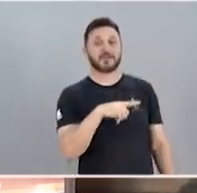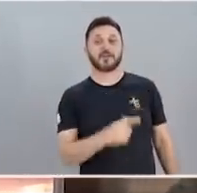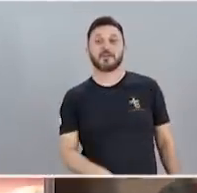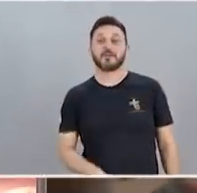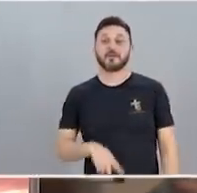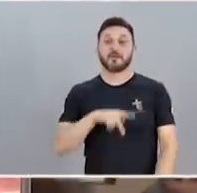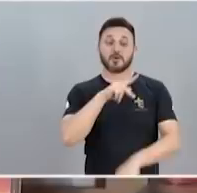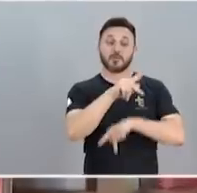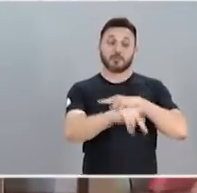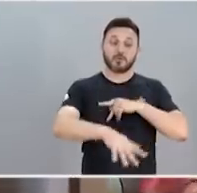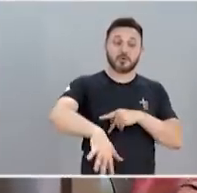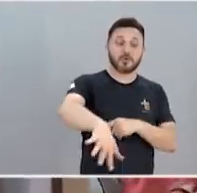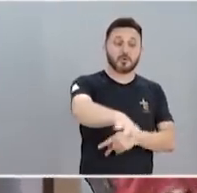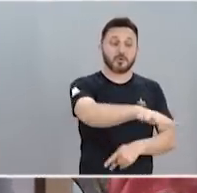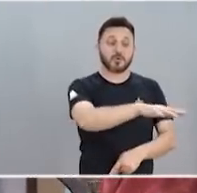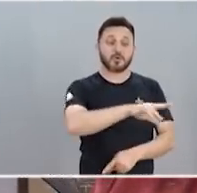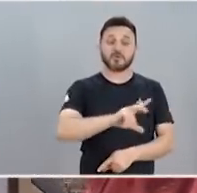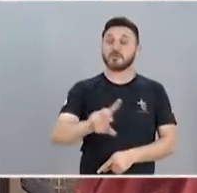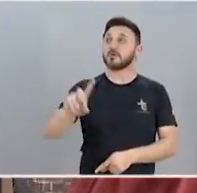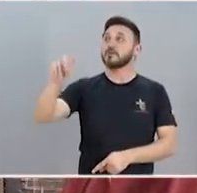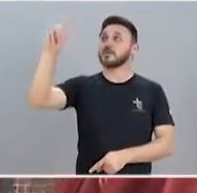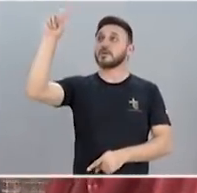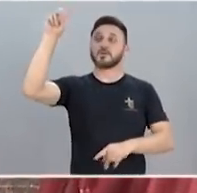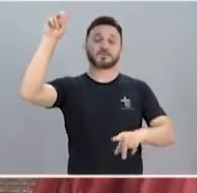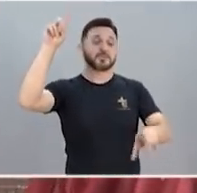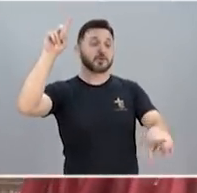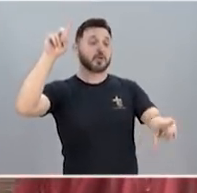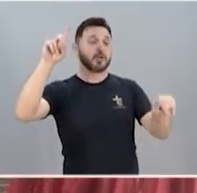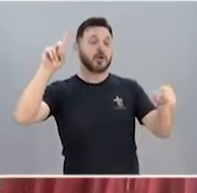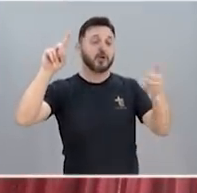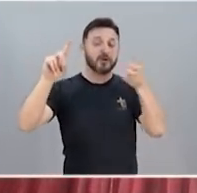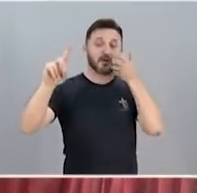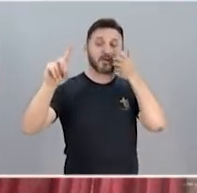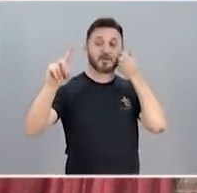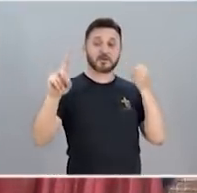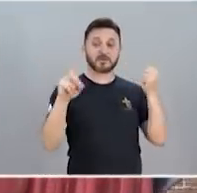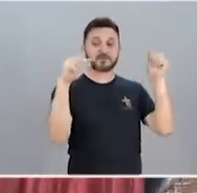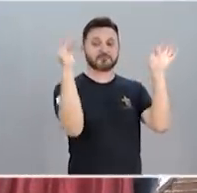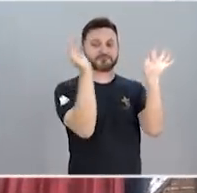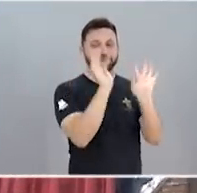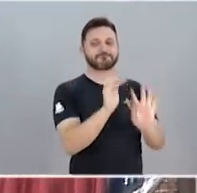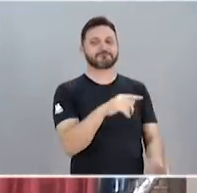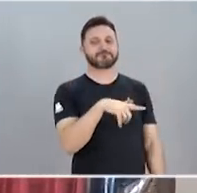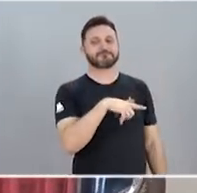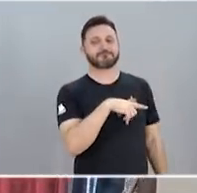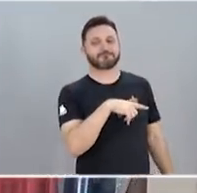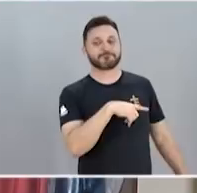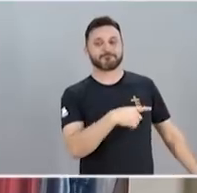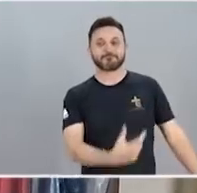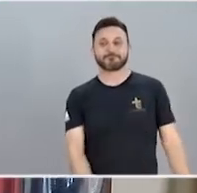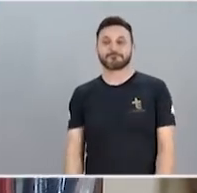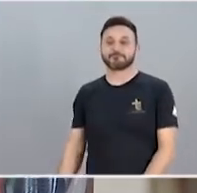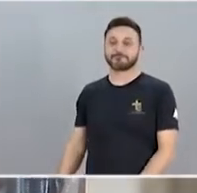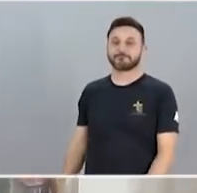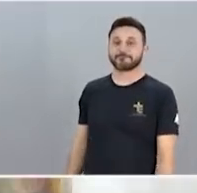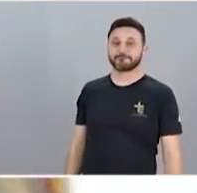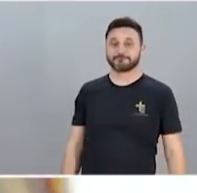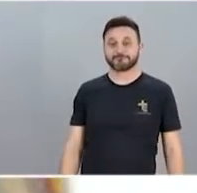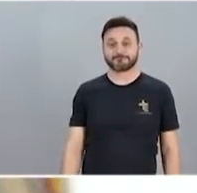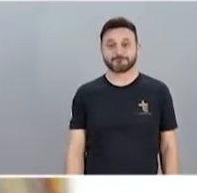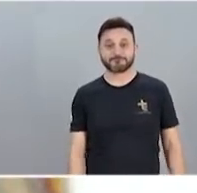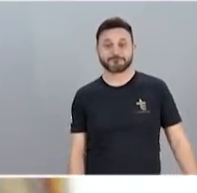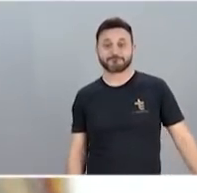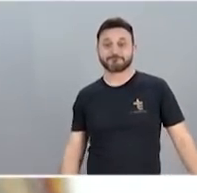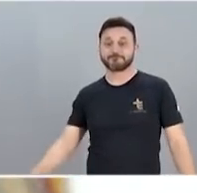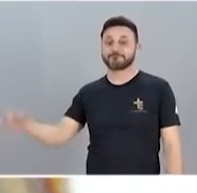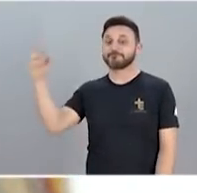o povo que o Senhor escolheu por sua herança. No